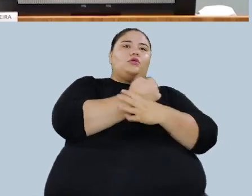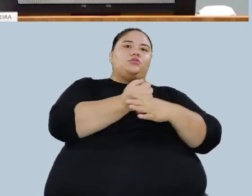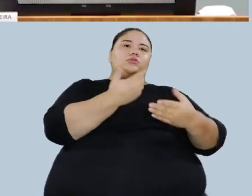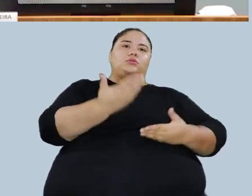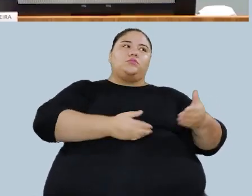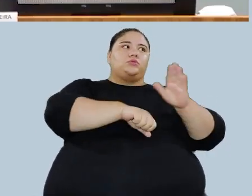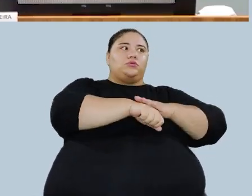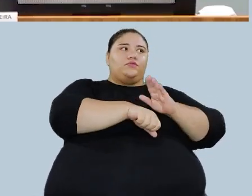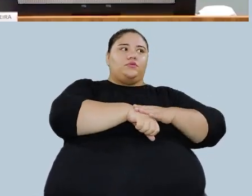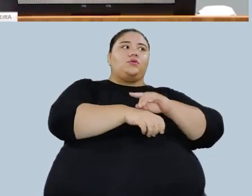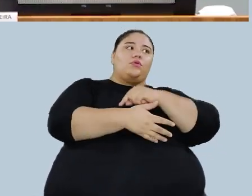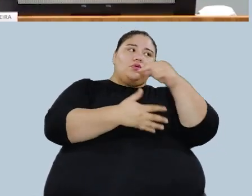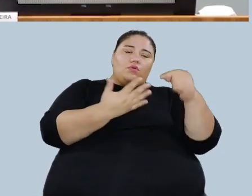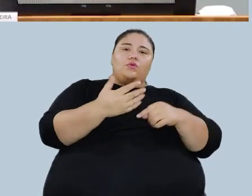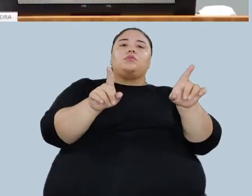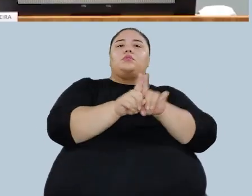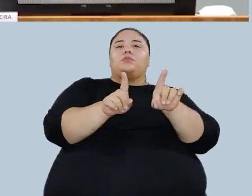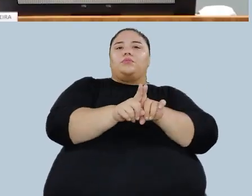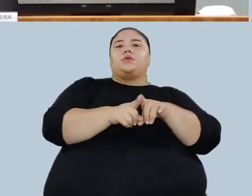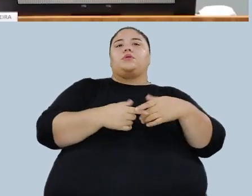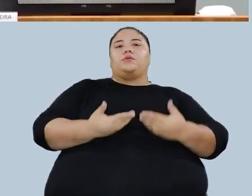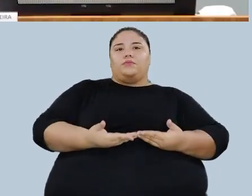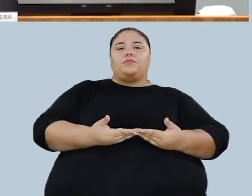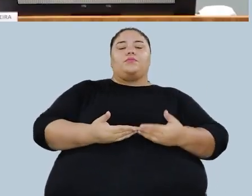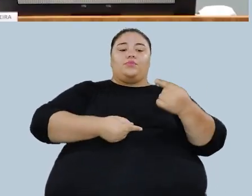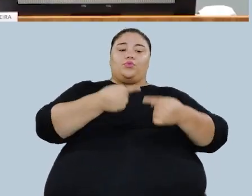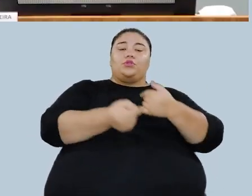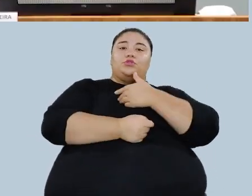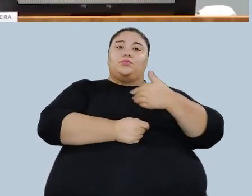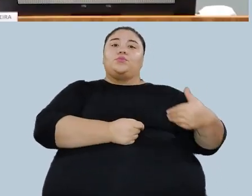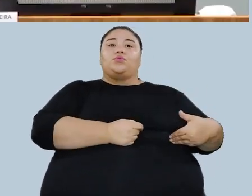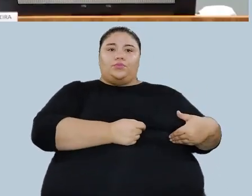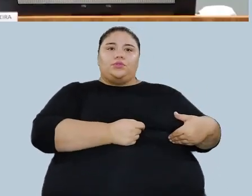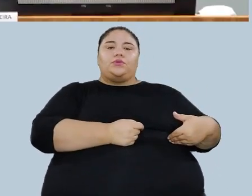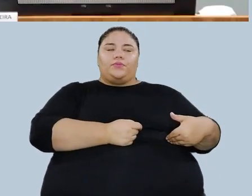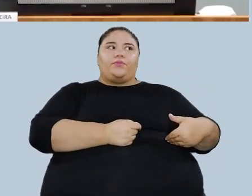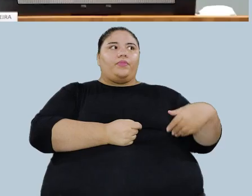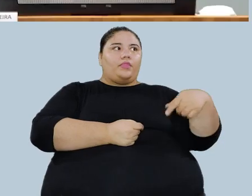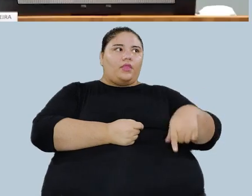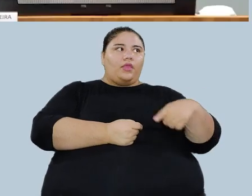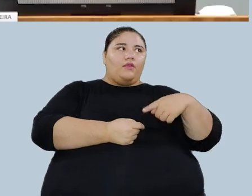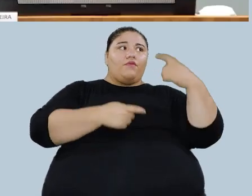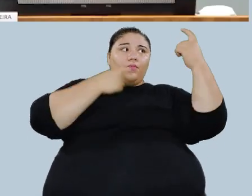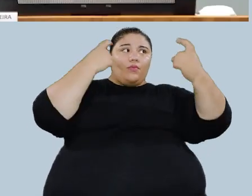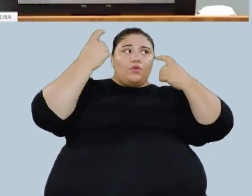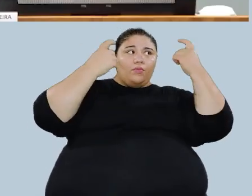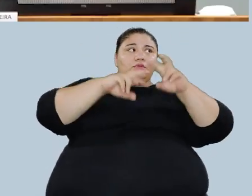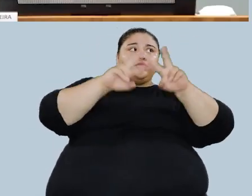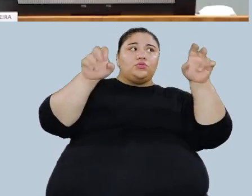Tempo de Serviço e os demais fundos garantidores e executores de políticas públicas, né? Houve uma